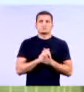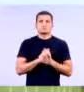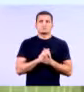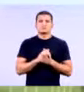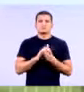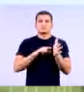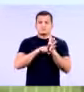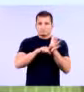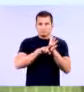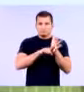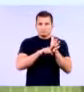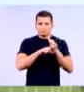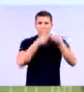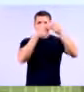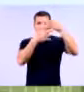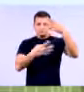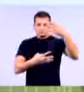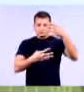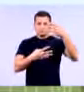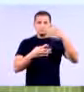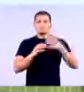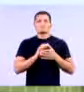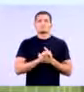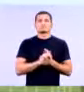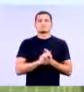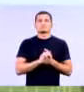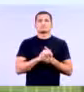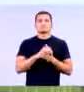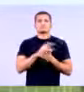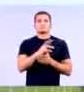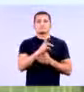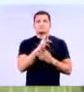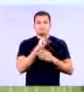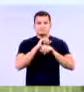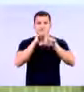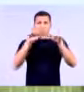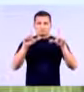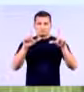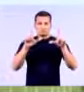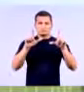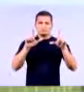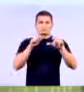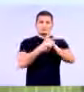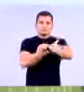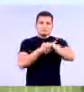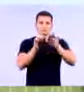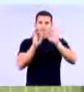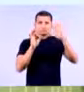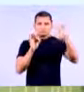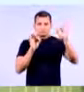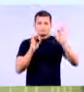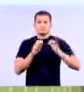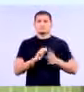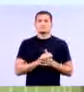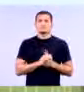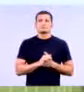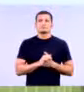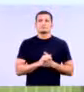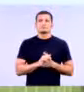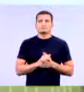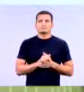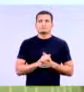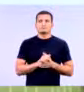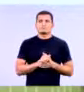busca vai me retornar o termo conjunto, educação à distância, e não educação e distância separadamente.